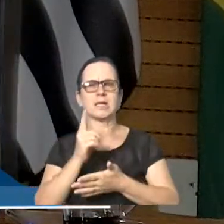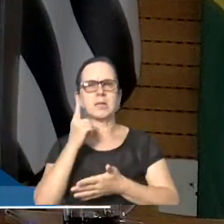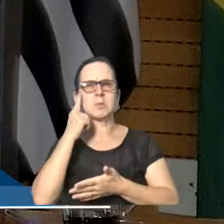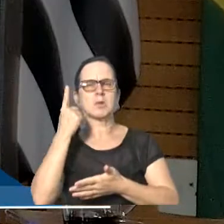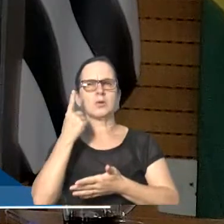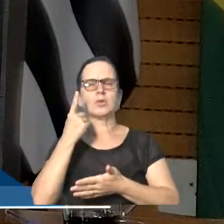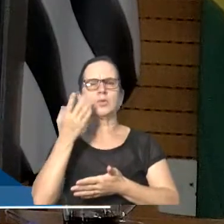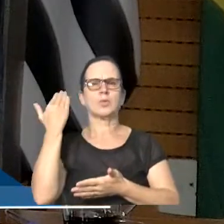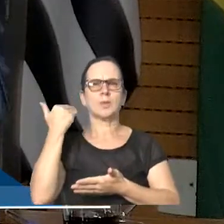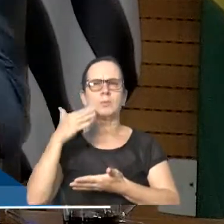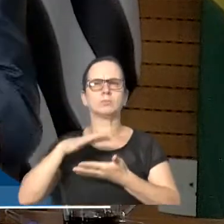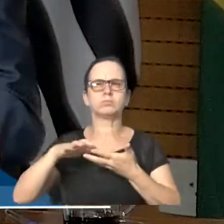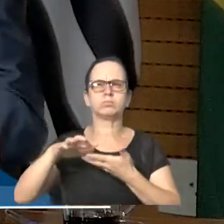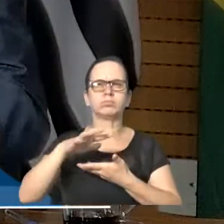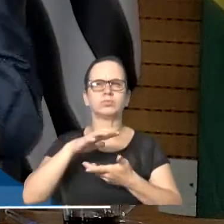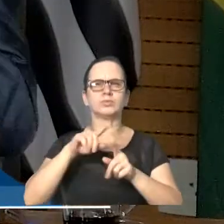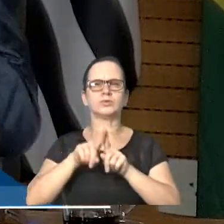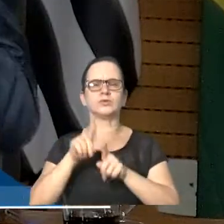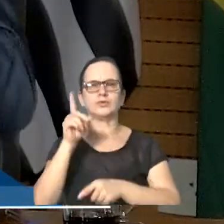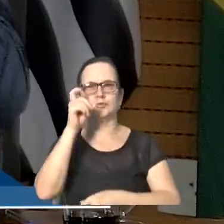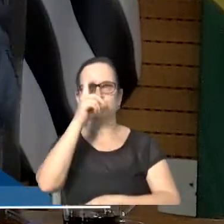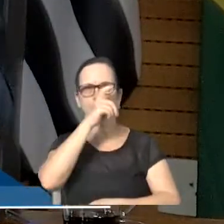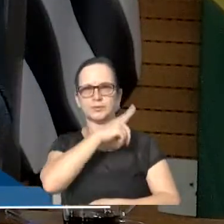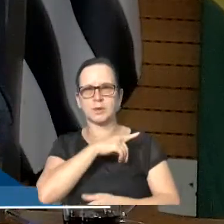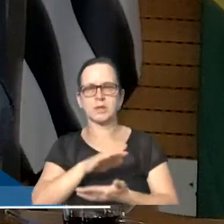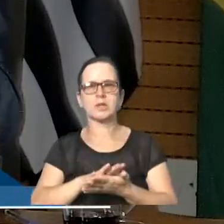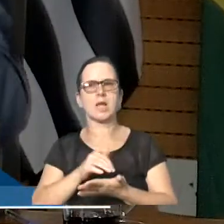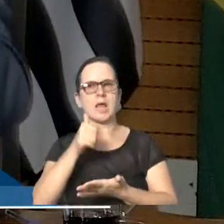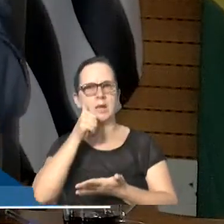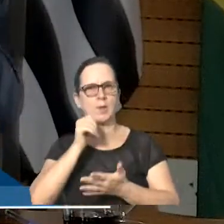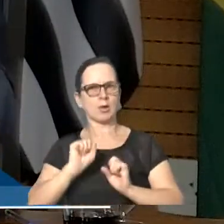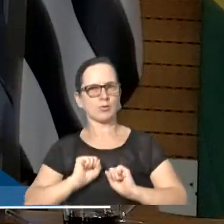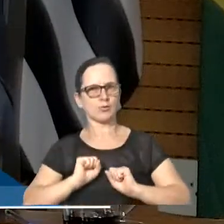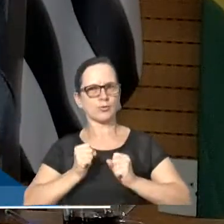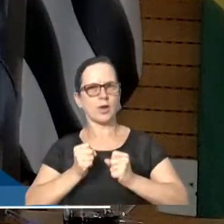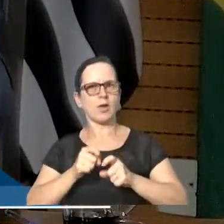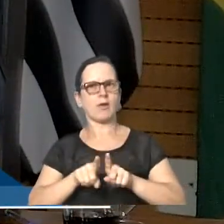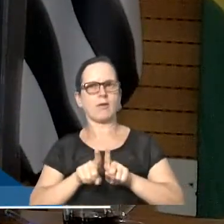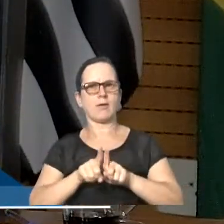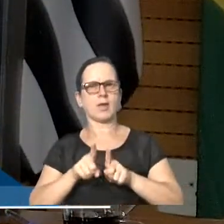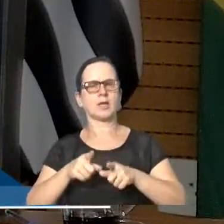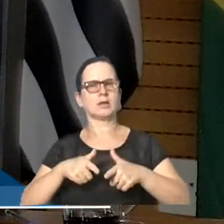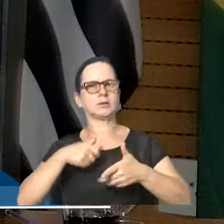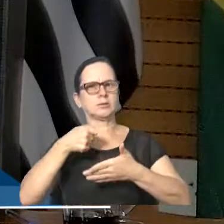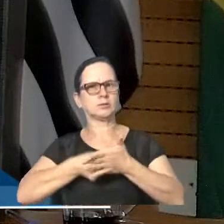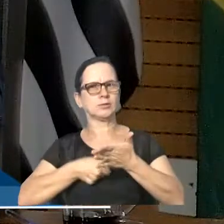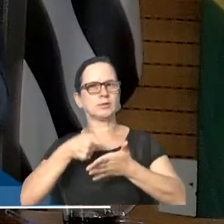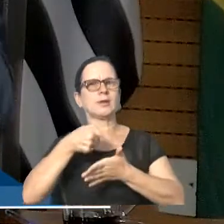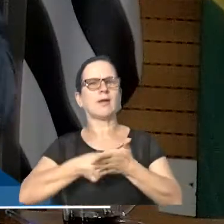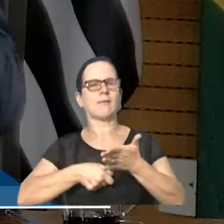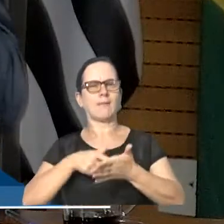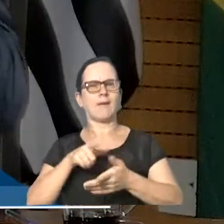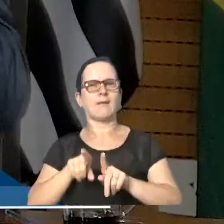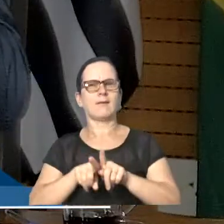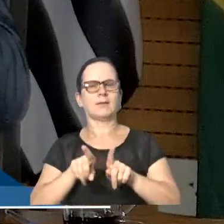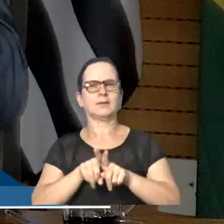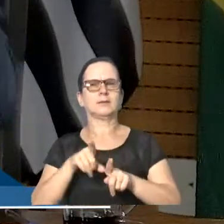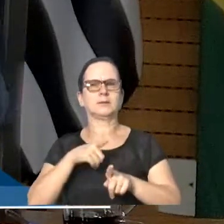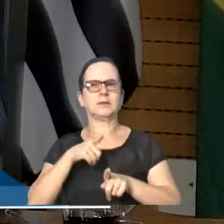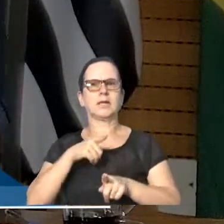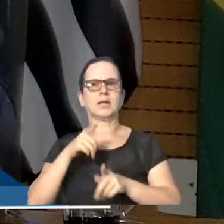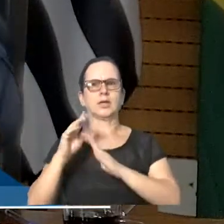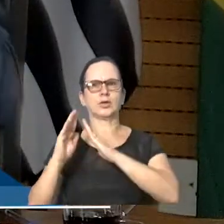de crise, as mulheres que estão lá, as guerreiras, é a mulher, a dona de casa, que muitas vezes tem que fazer o papel